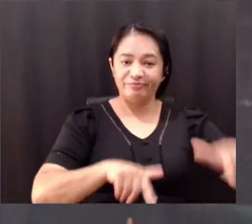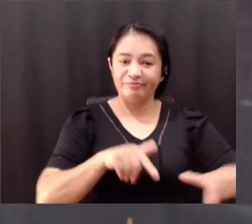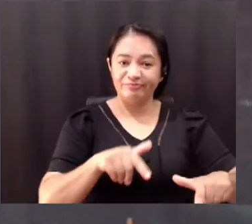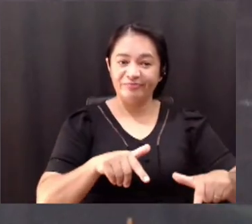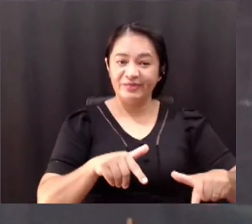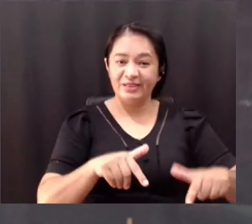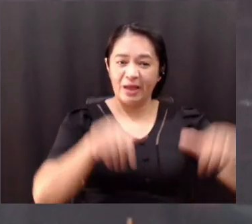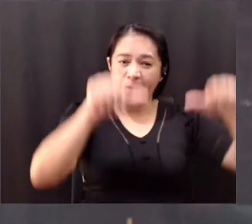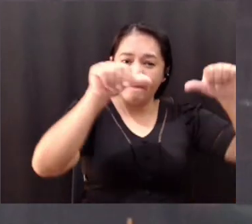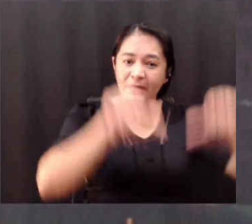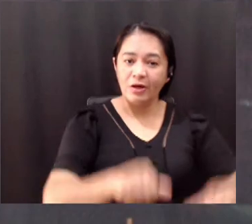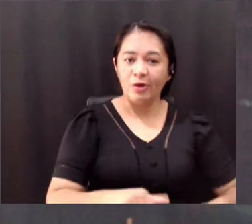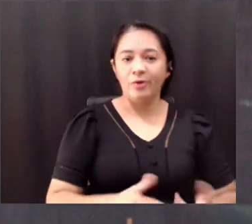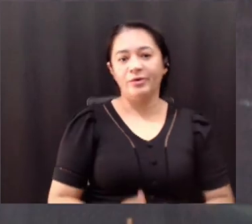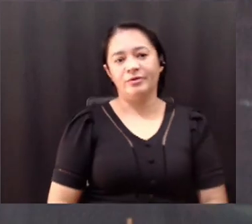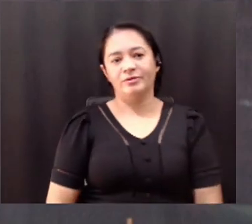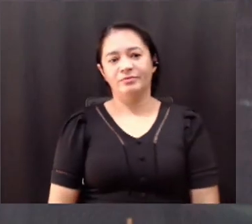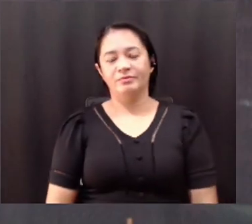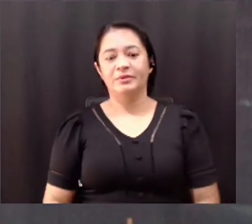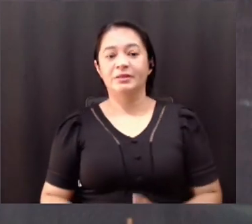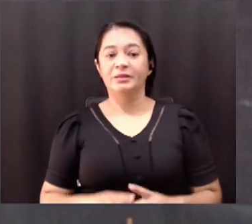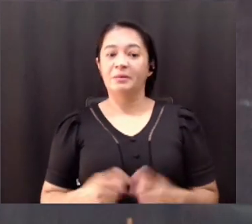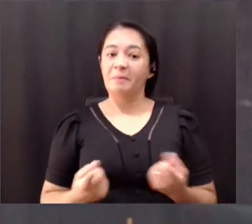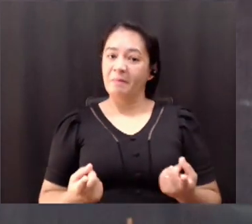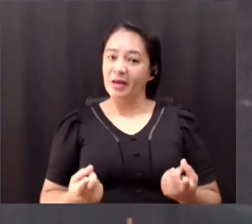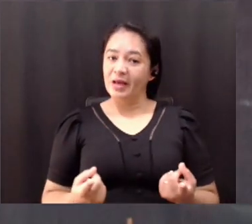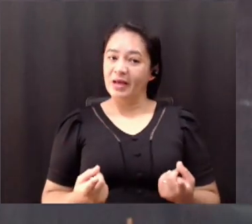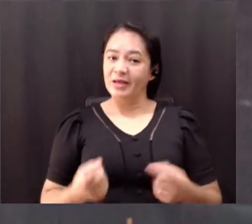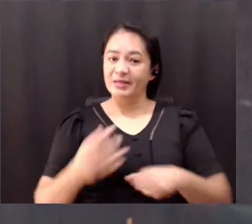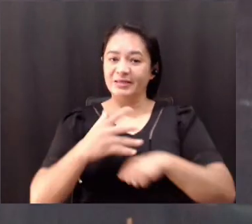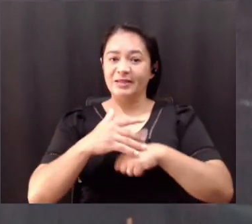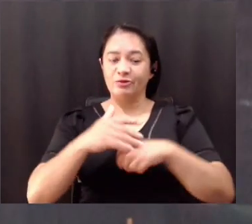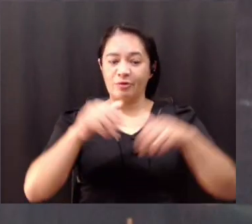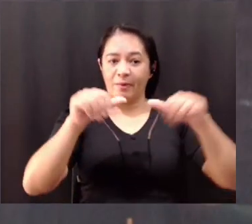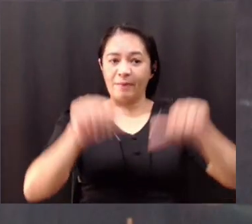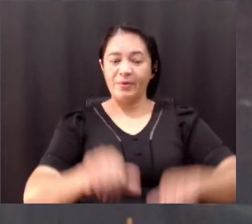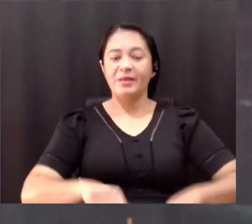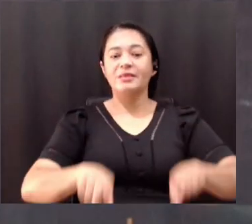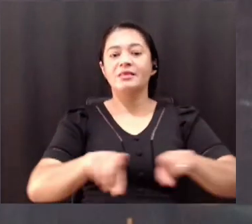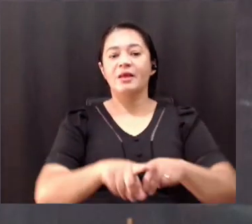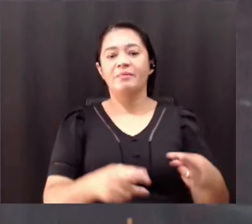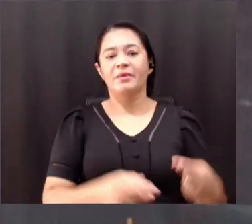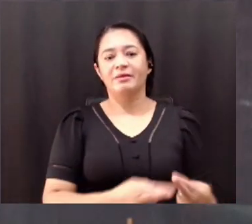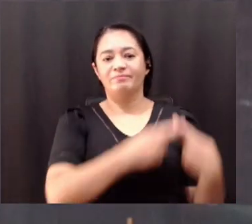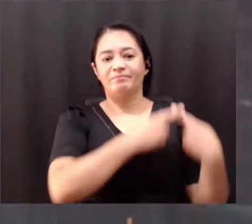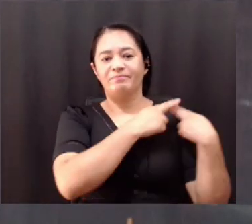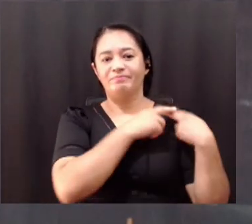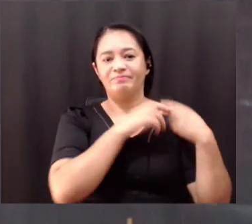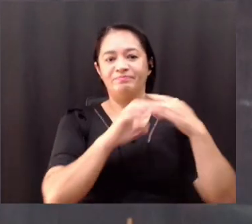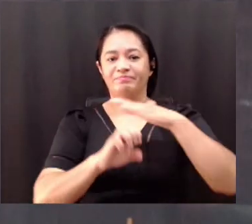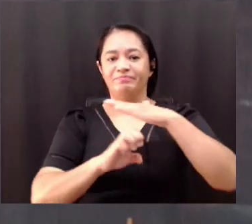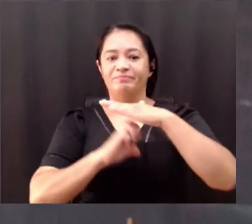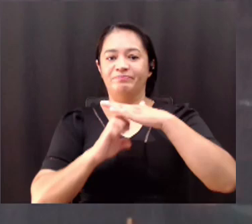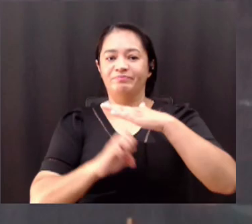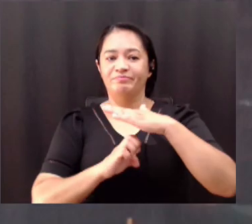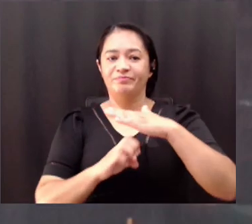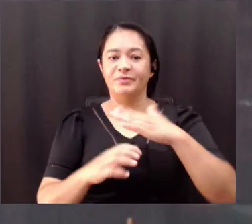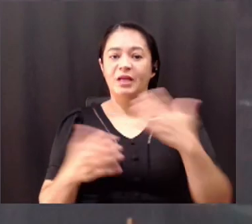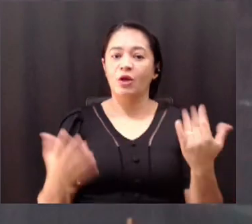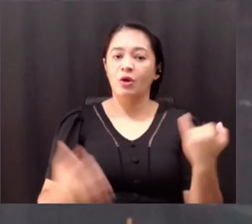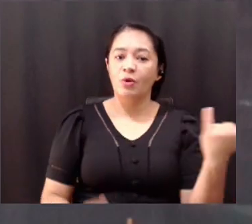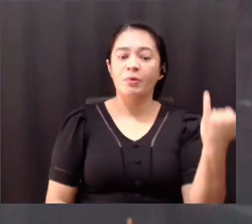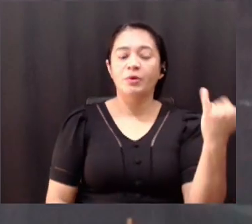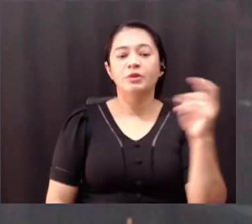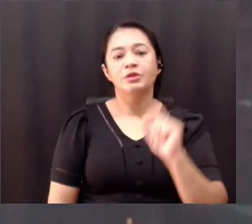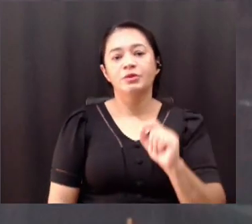trabalho. Mas o agravamento de uma doença também é responsabilidade da empresa. O importante é que ele esteja ali para trabalhar, para